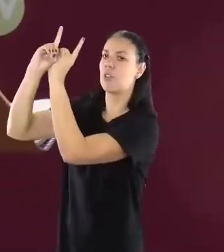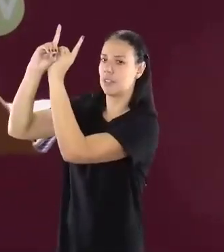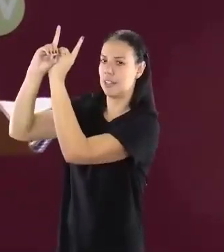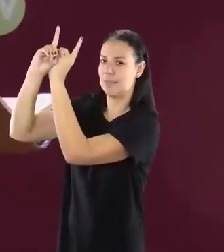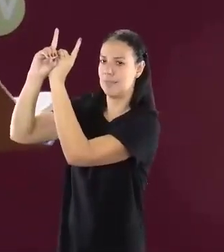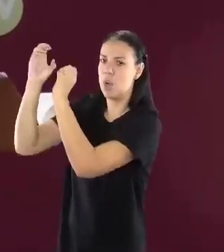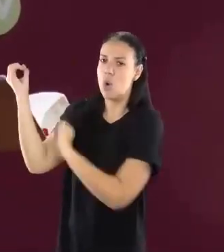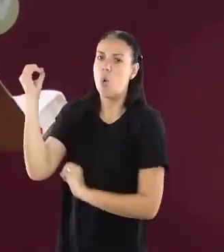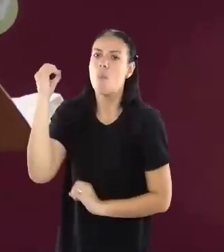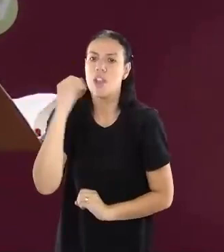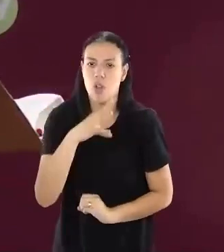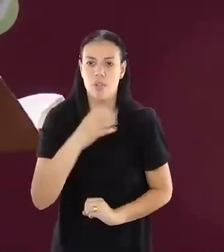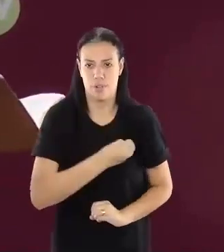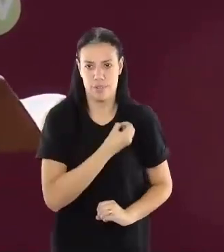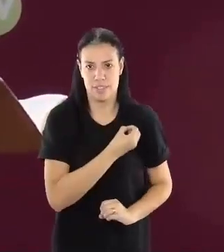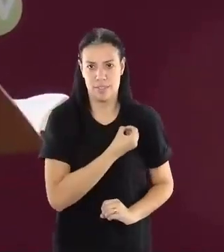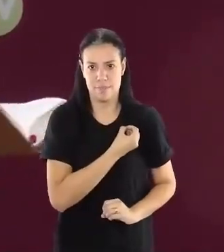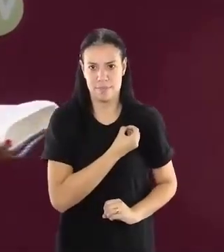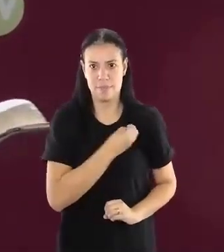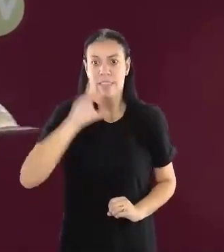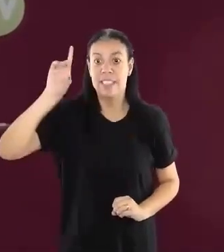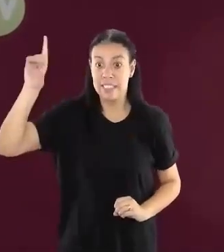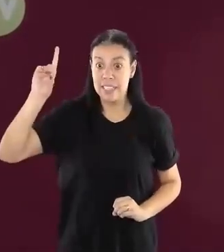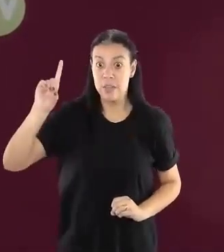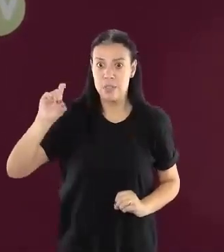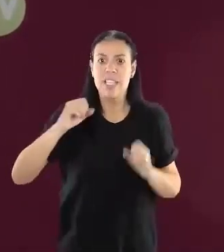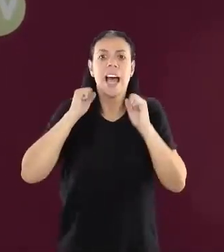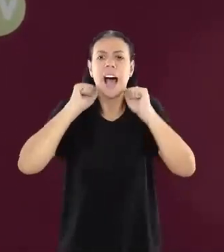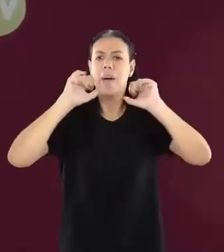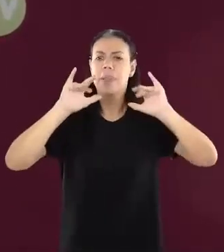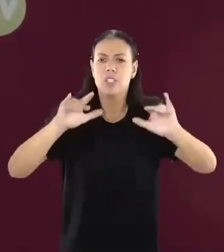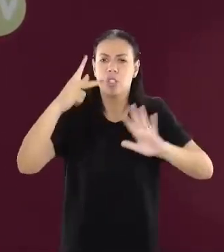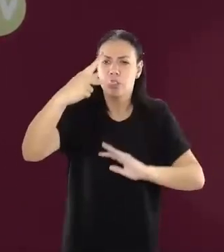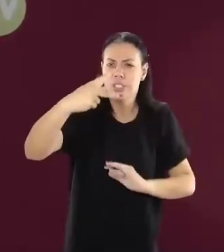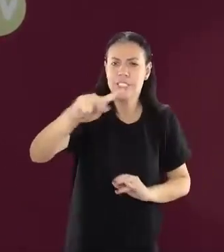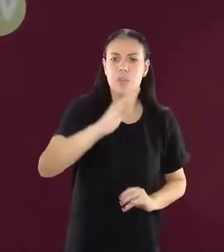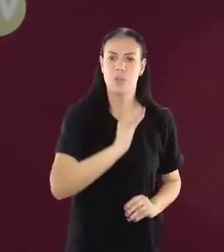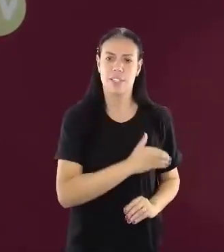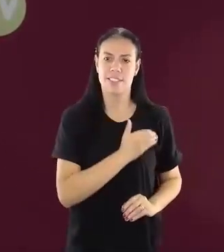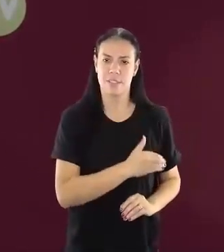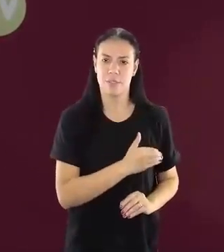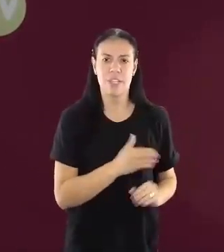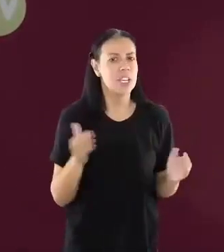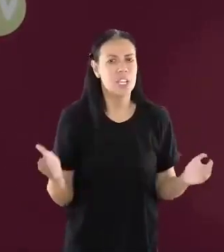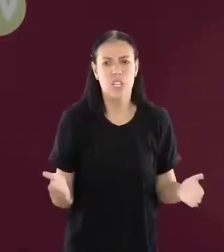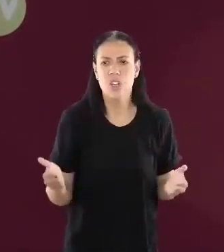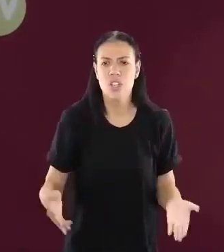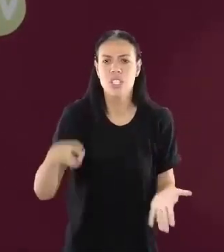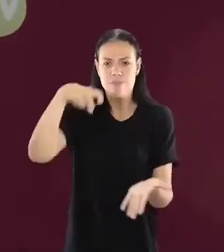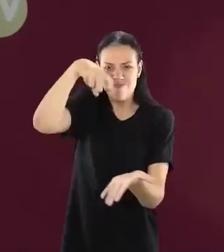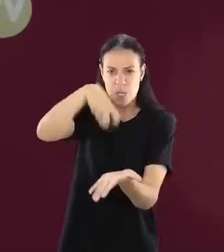destino. Que Deus abençoe o seu coração, que Deus abençoe a sua vida, que todos nós hoje nos